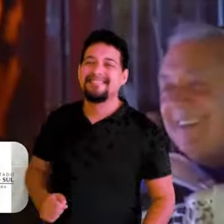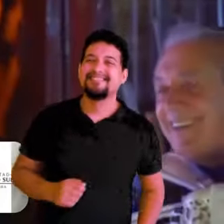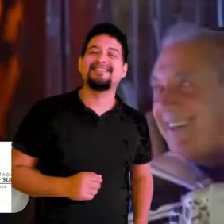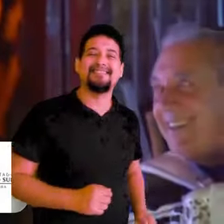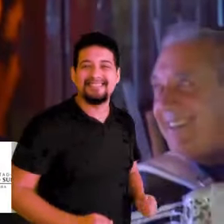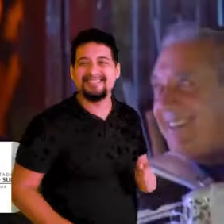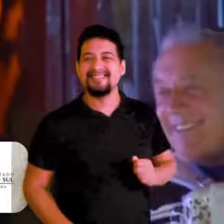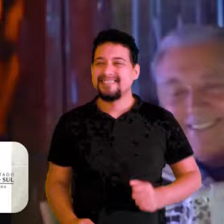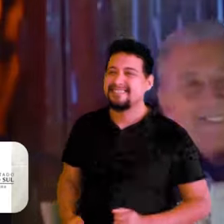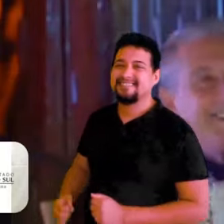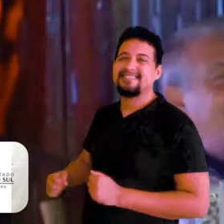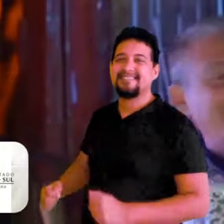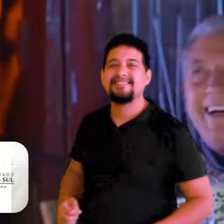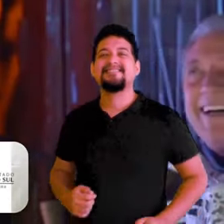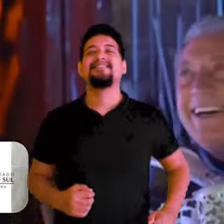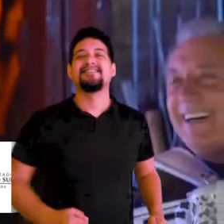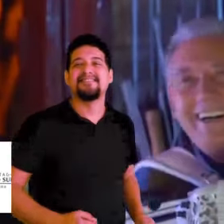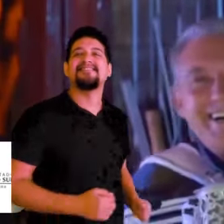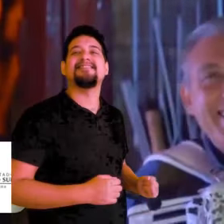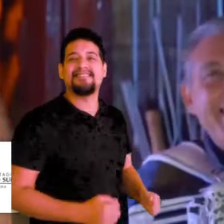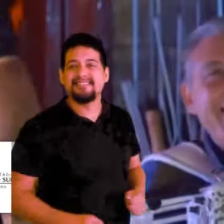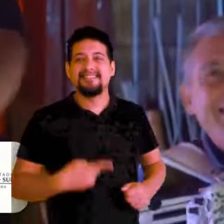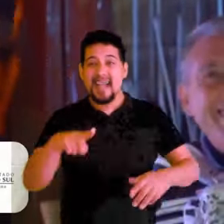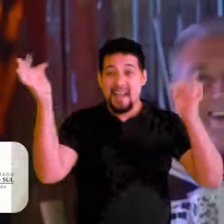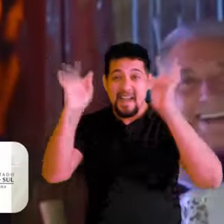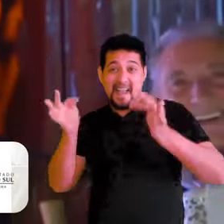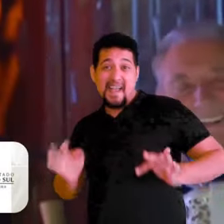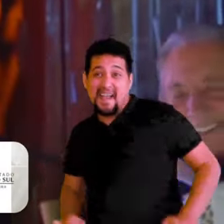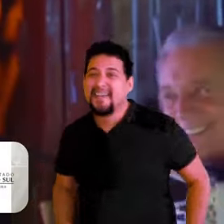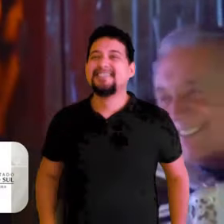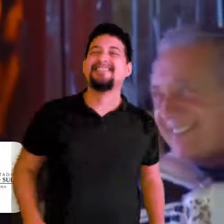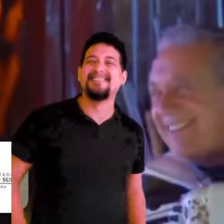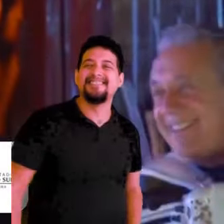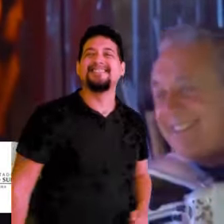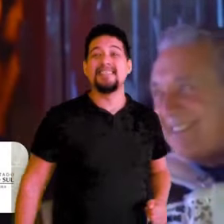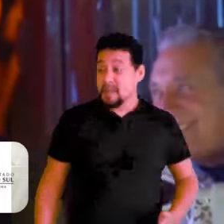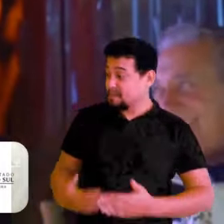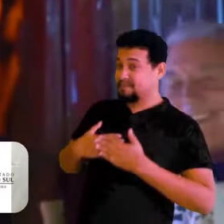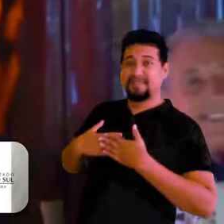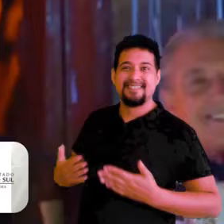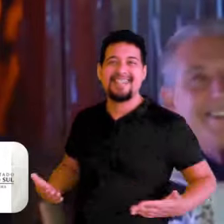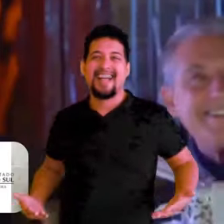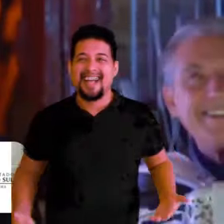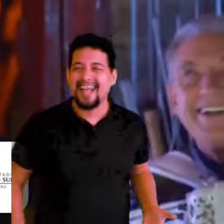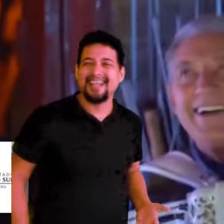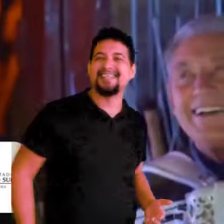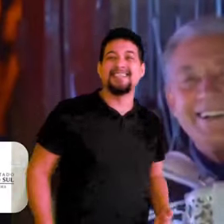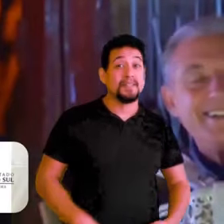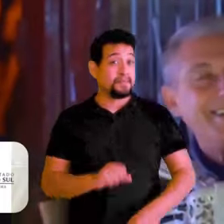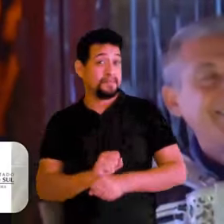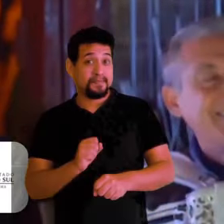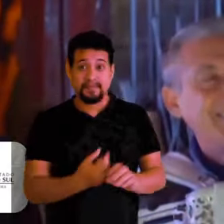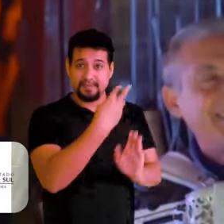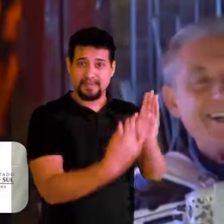do whisky. E não me vou agarrar essa tal felicidade, eu ligado pra mim. E